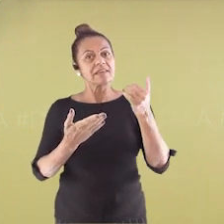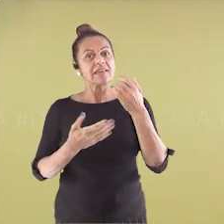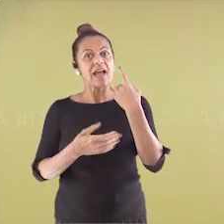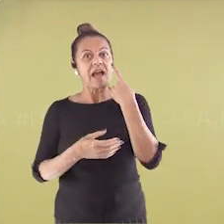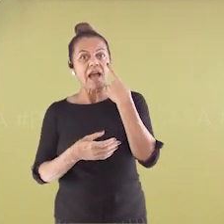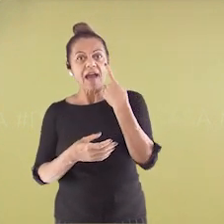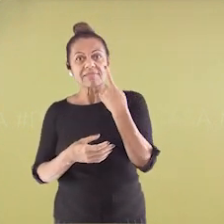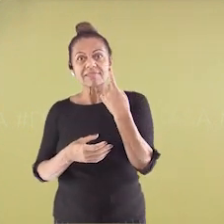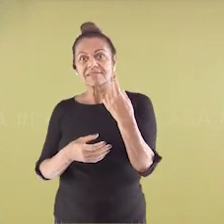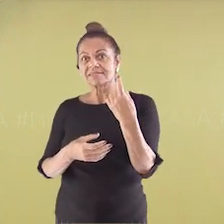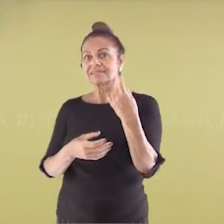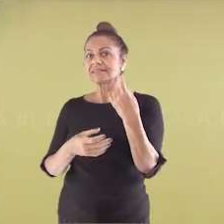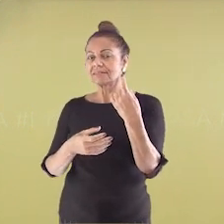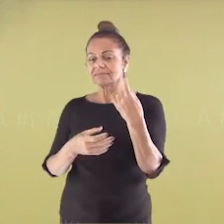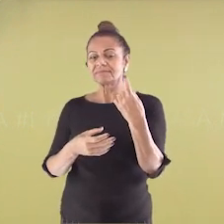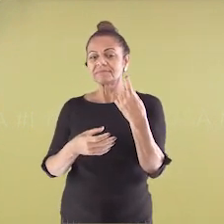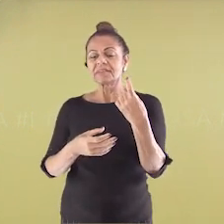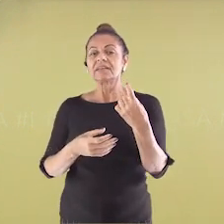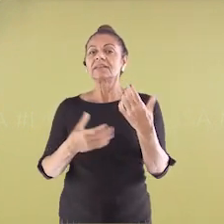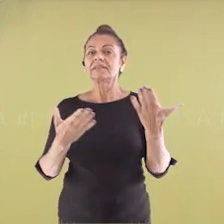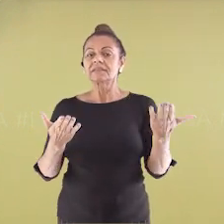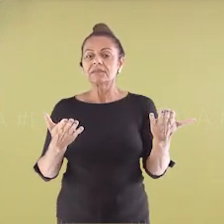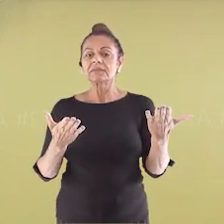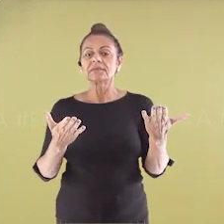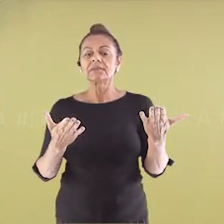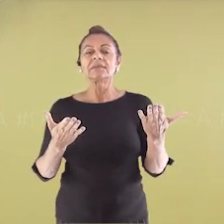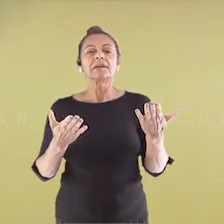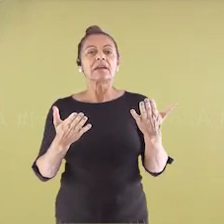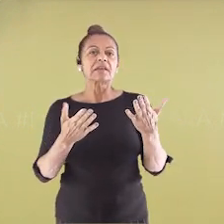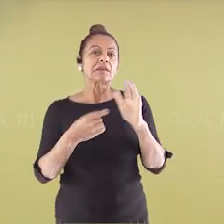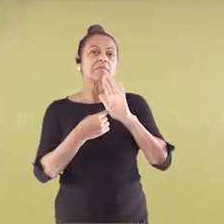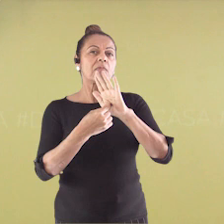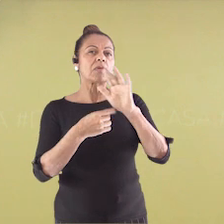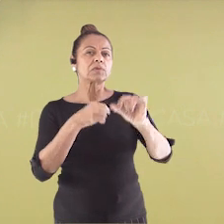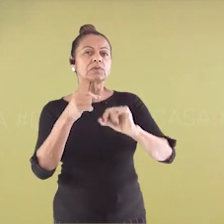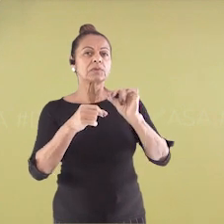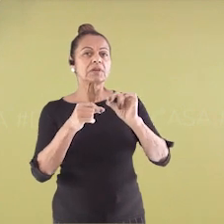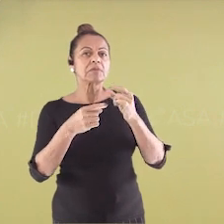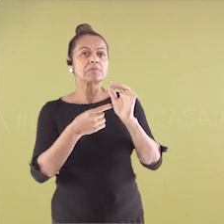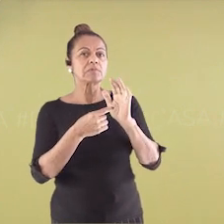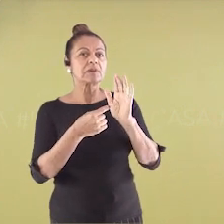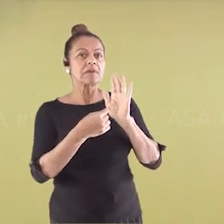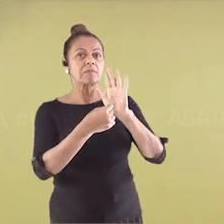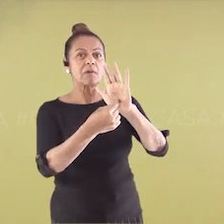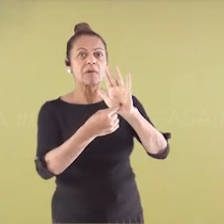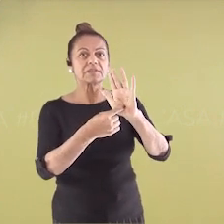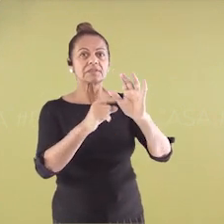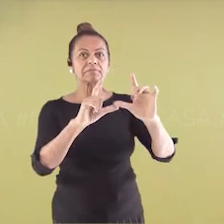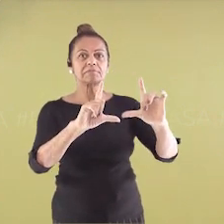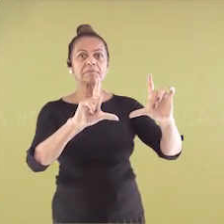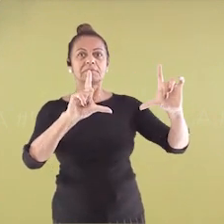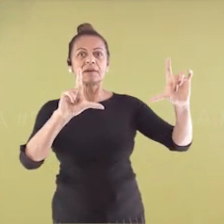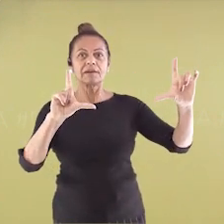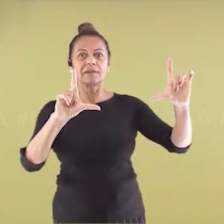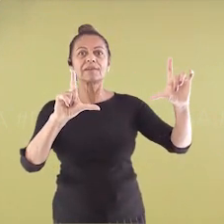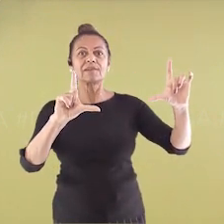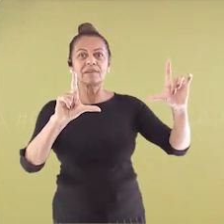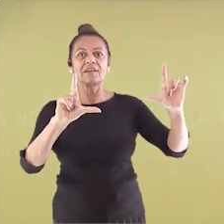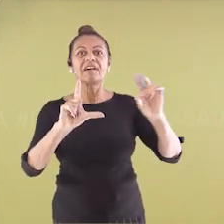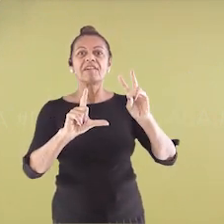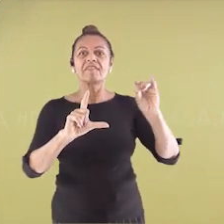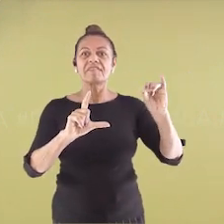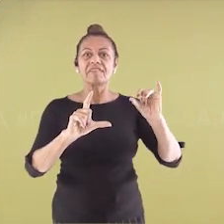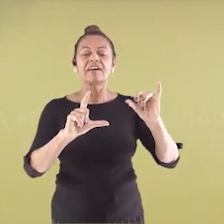chama a atenção para uma das matérias presentes dentro do jornal. Entendemos, portanto, que essa matéria será mais